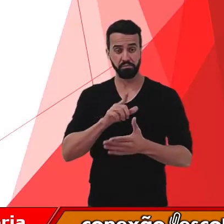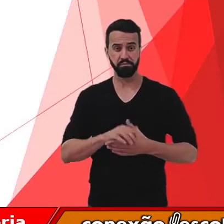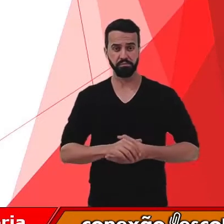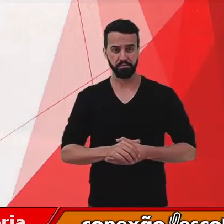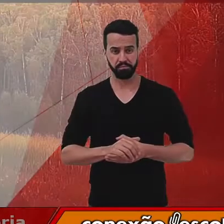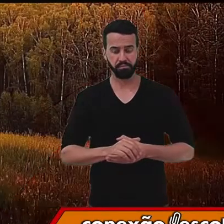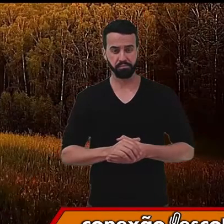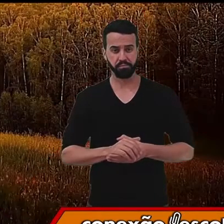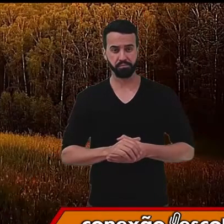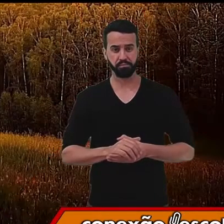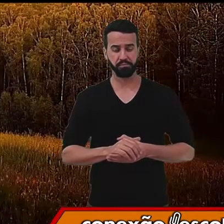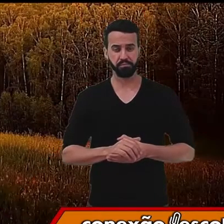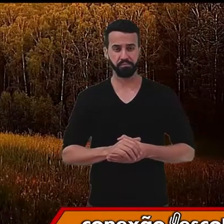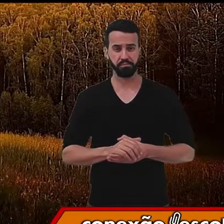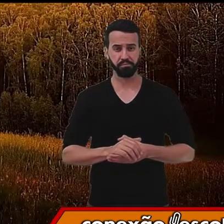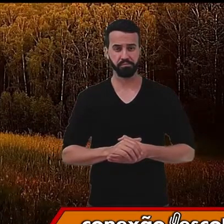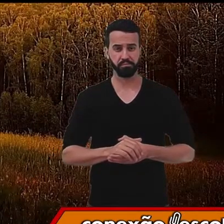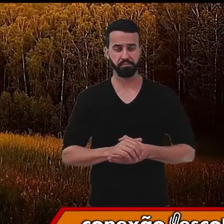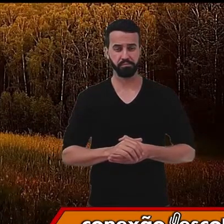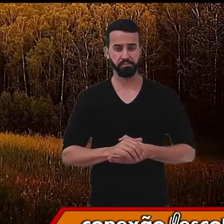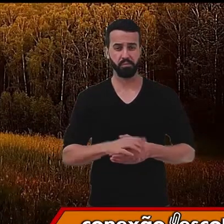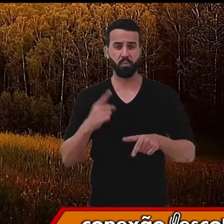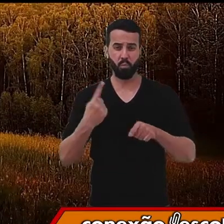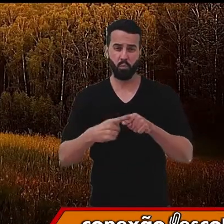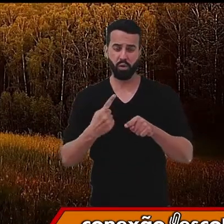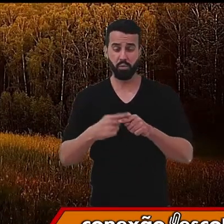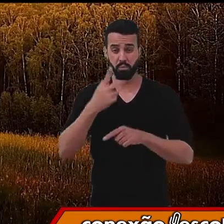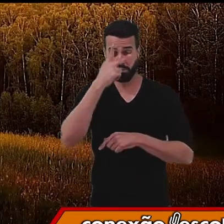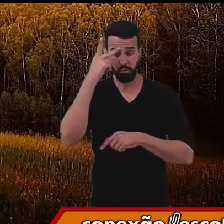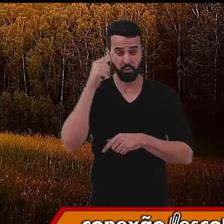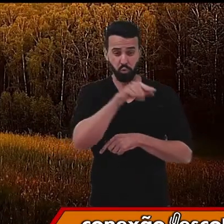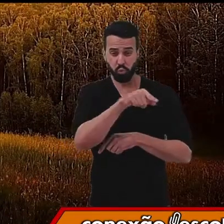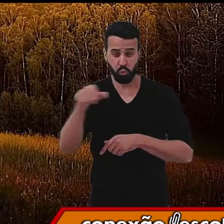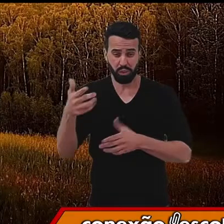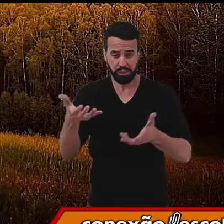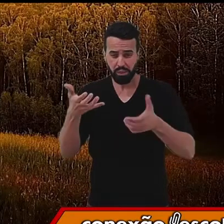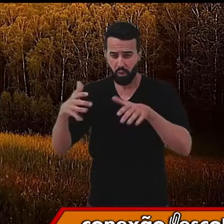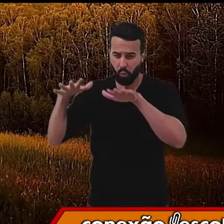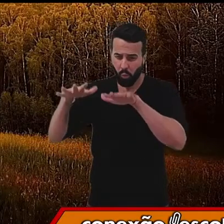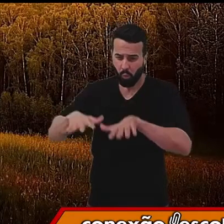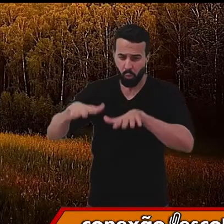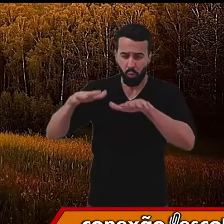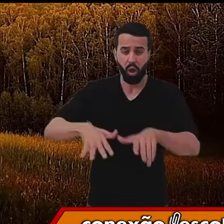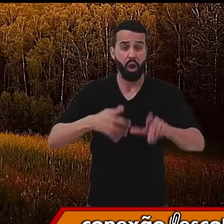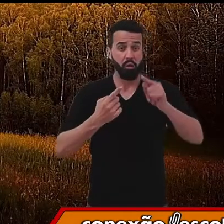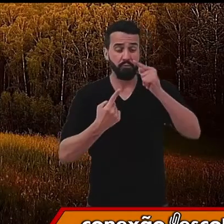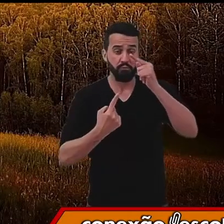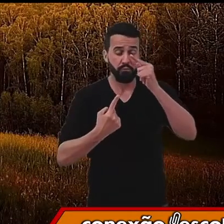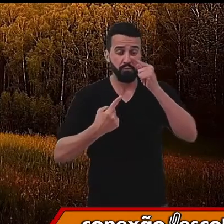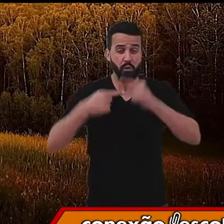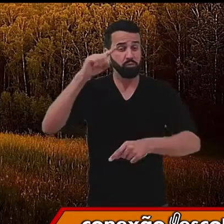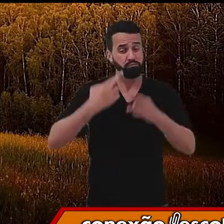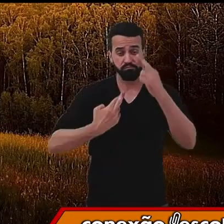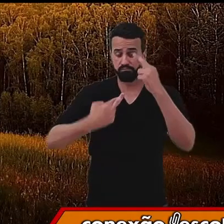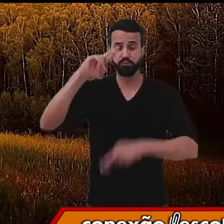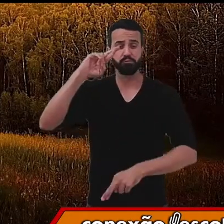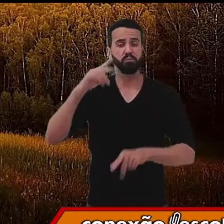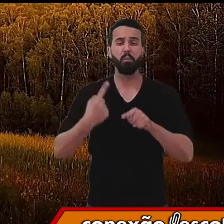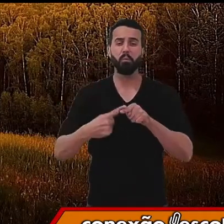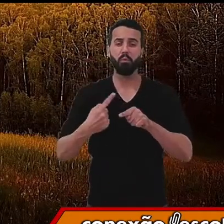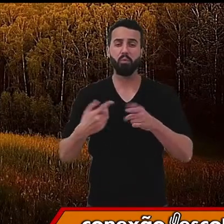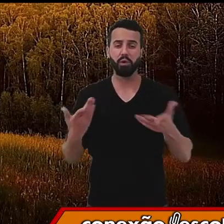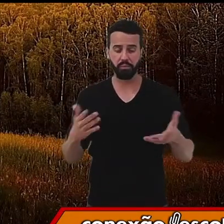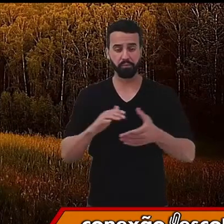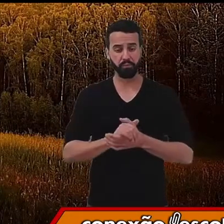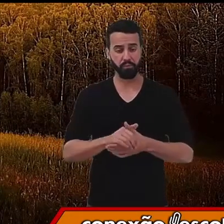Por que esse pessoal queria se revoltar? Primeira coisa, essas